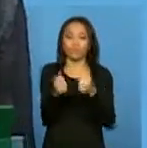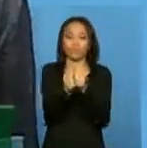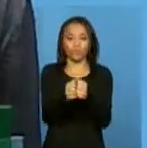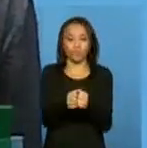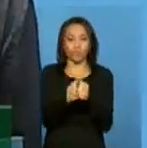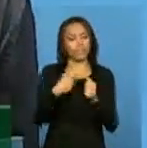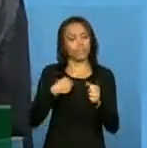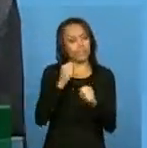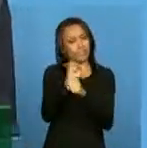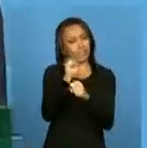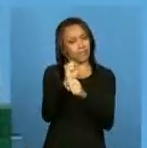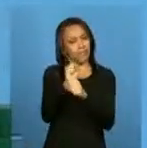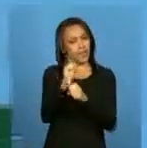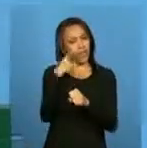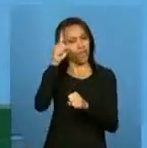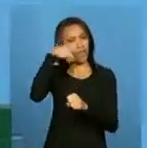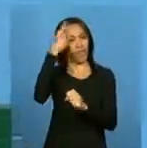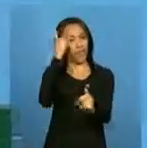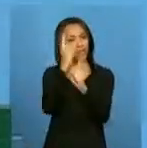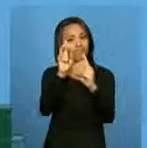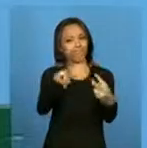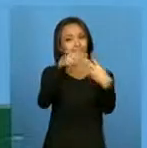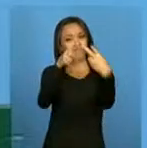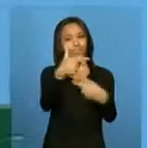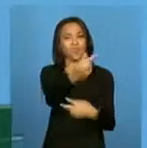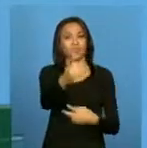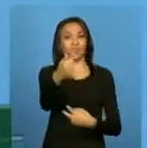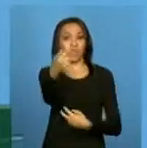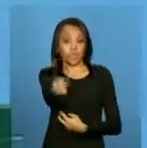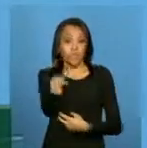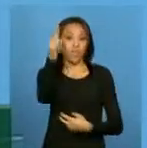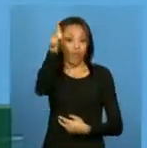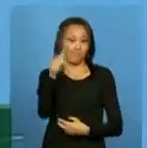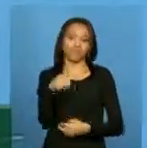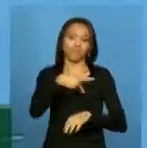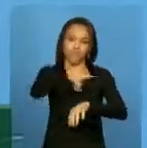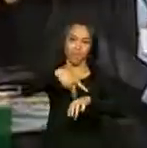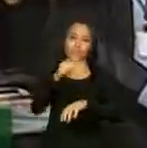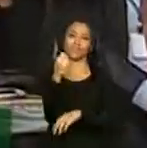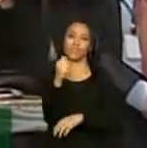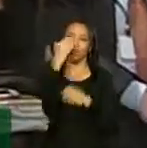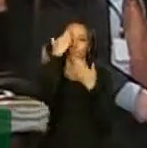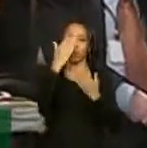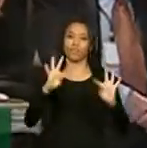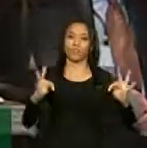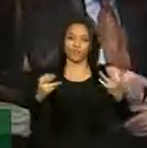Esperamos vê-los em 2017 na República Argentina. Obrigada a todos.